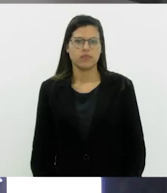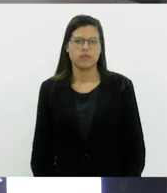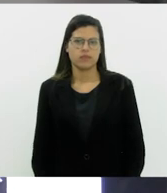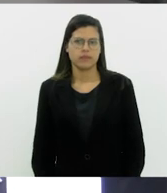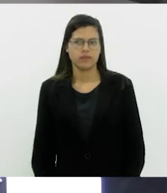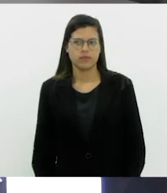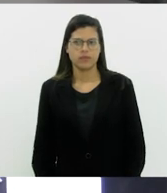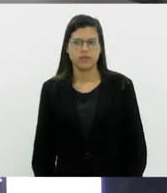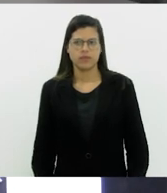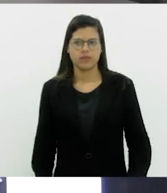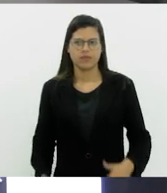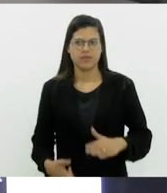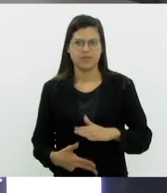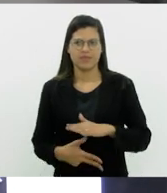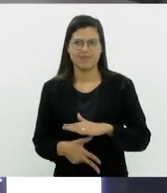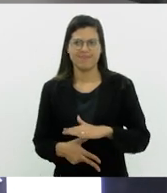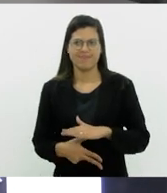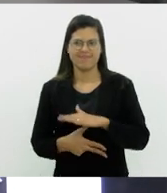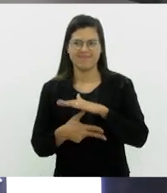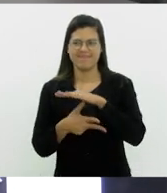Helicóptero. Helicóptero psicodélico.